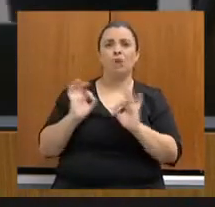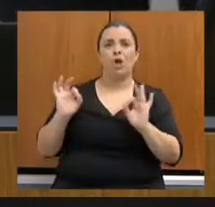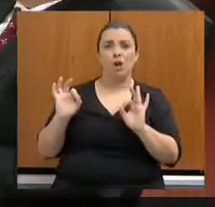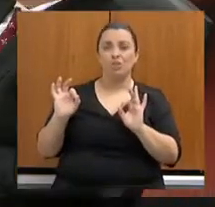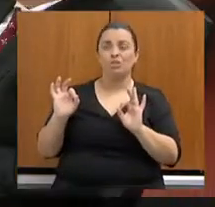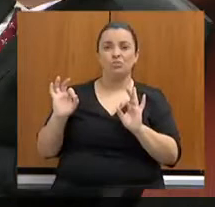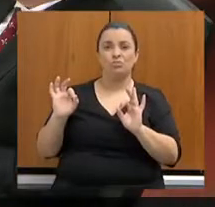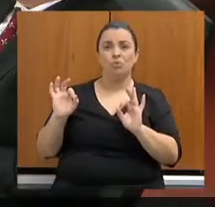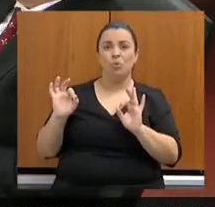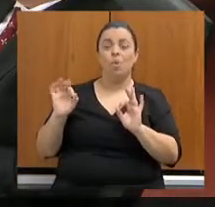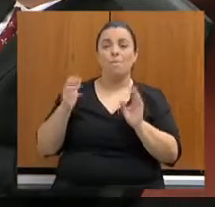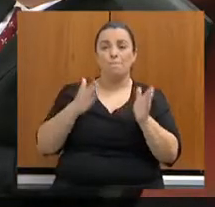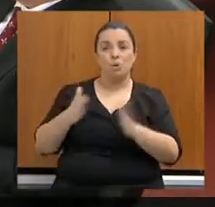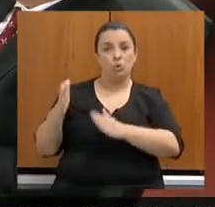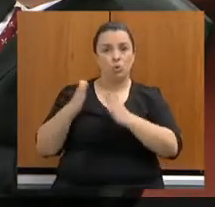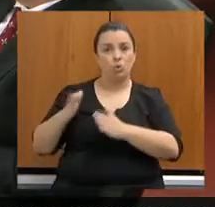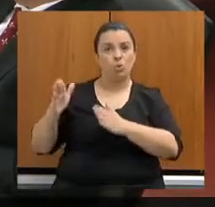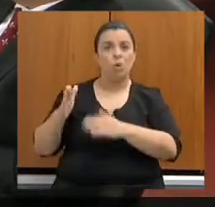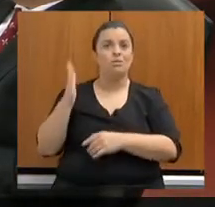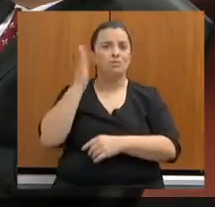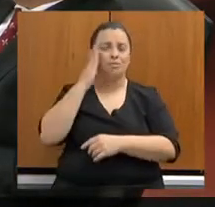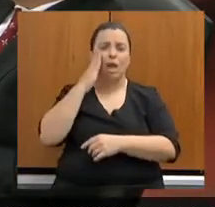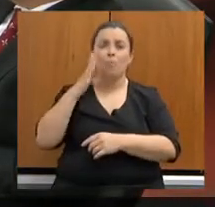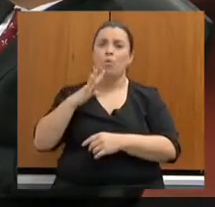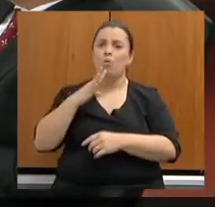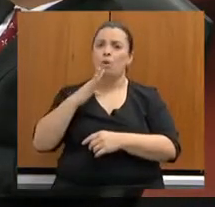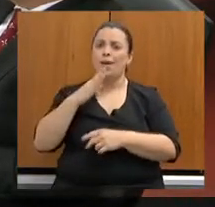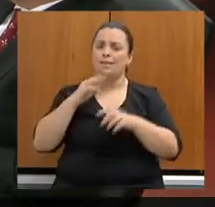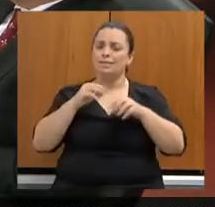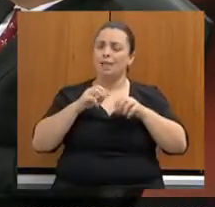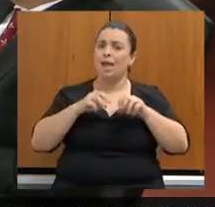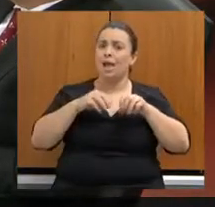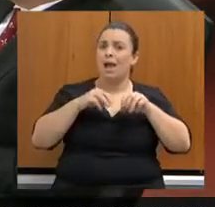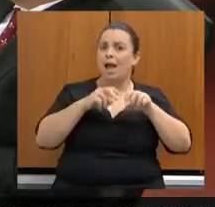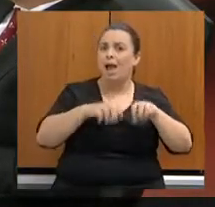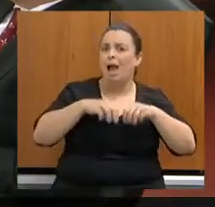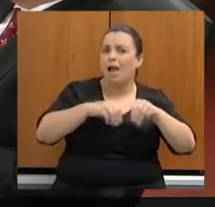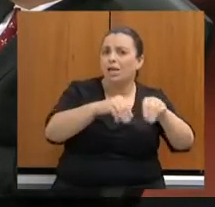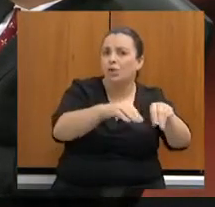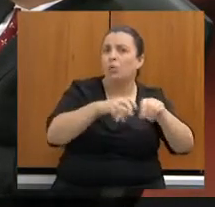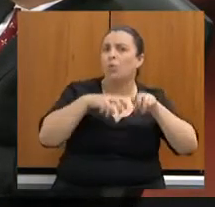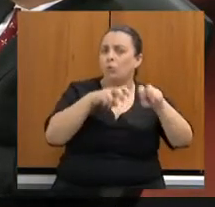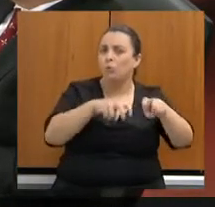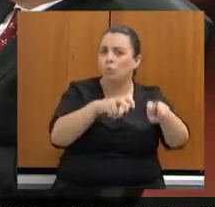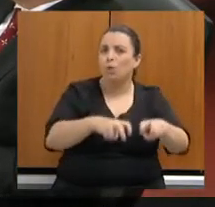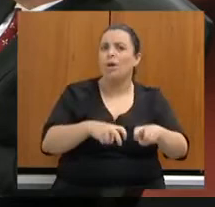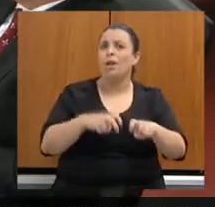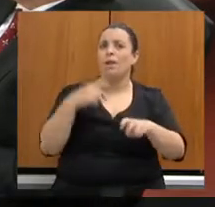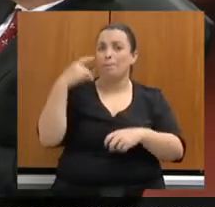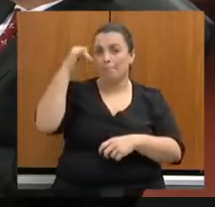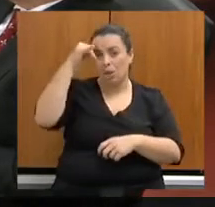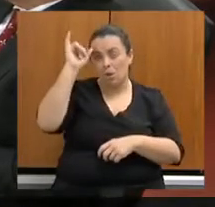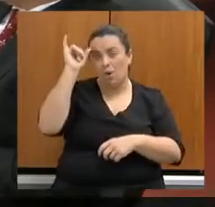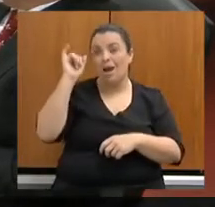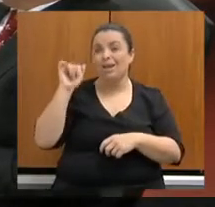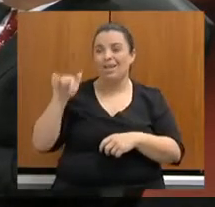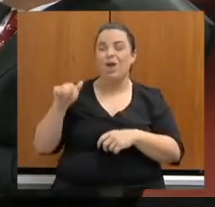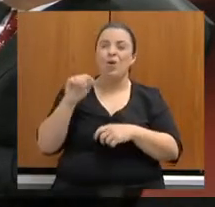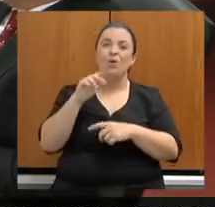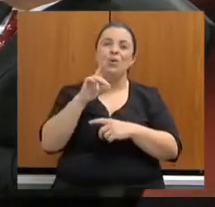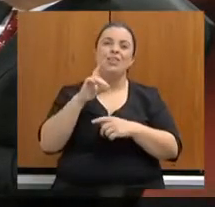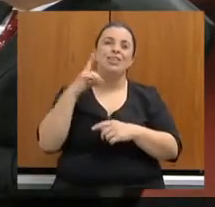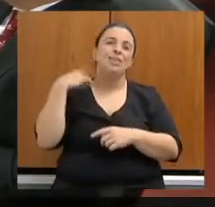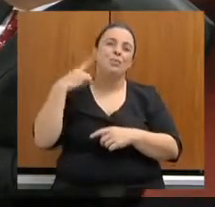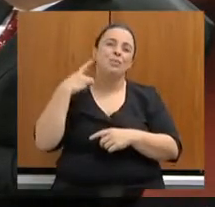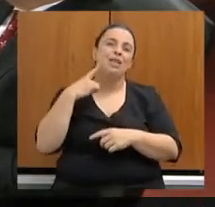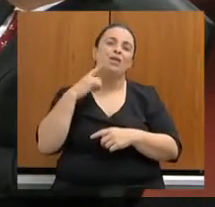produtores conhecem a fundo a questão da agricultura e da pecuária que é o deputado Antonio Carlos Arantes quem vem ao longo dos seus